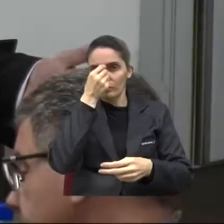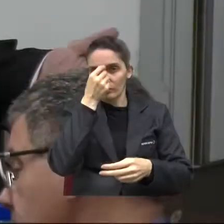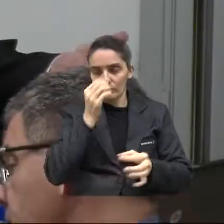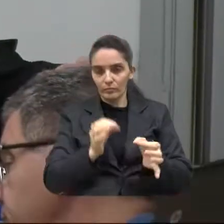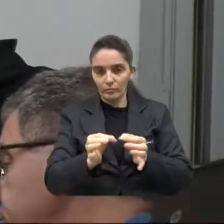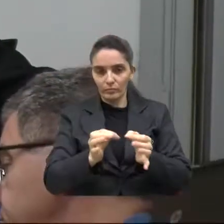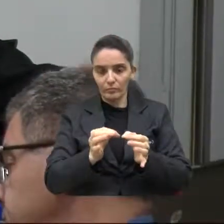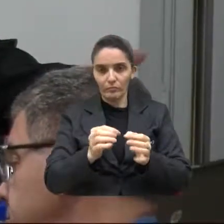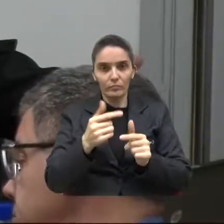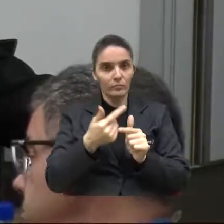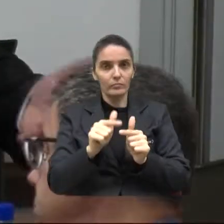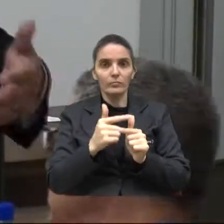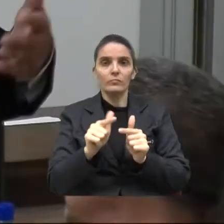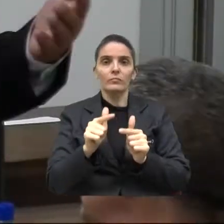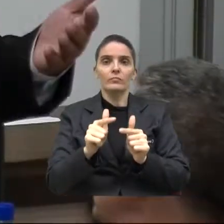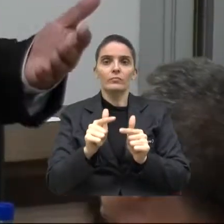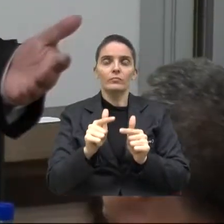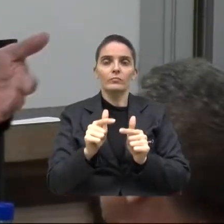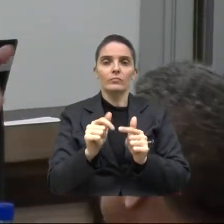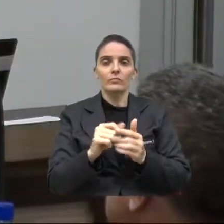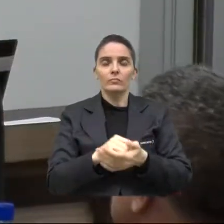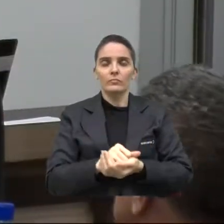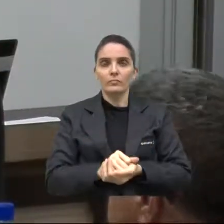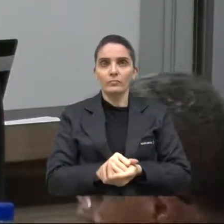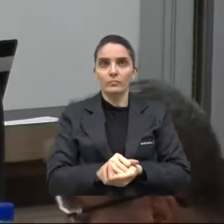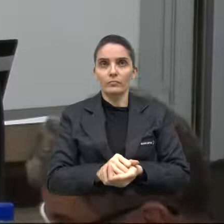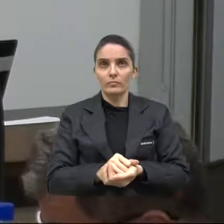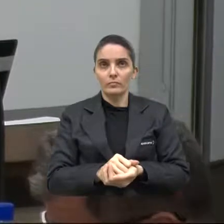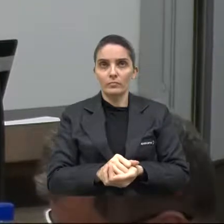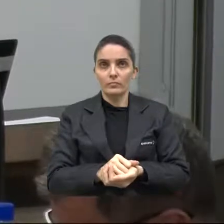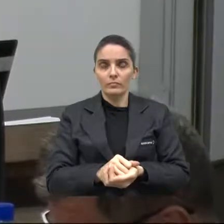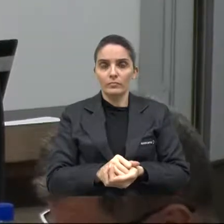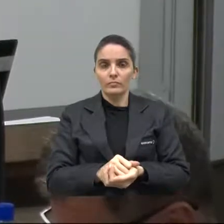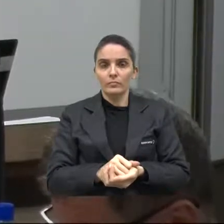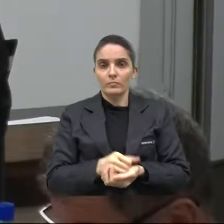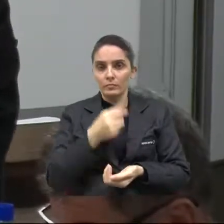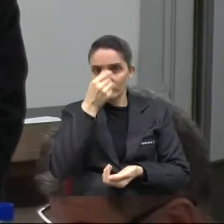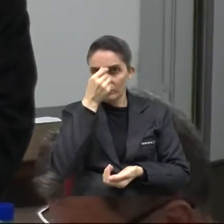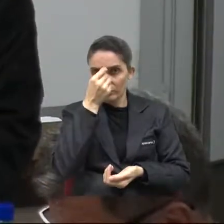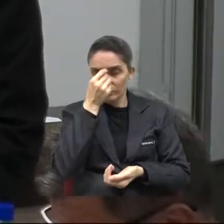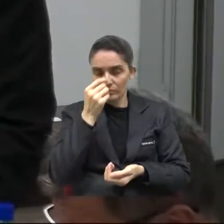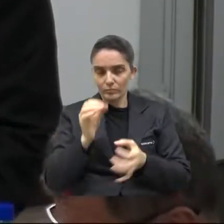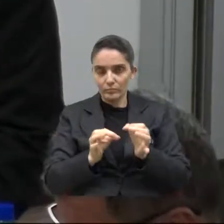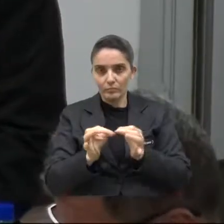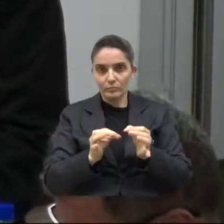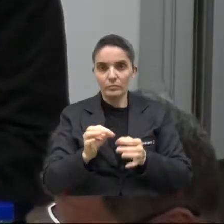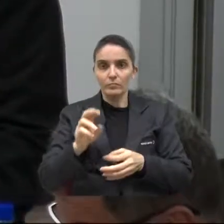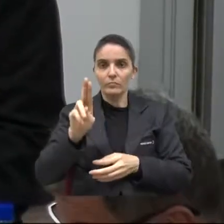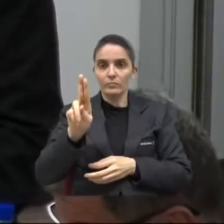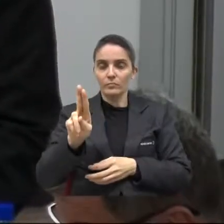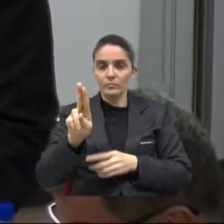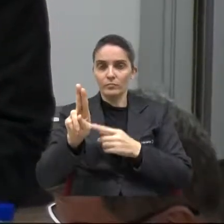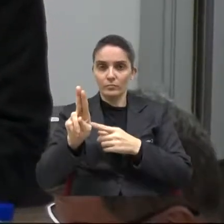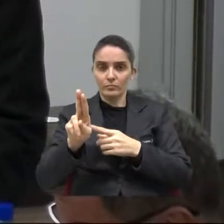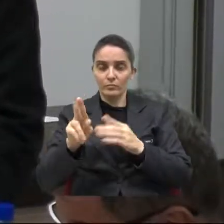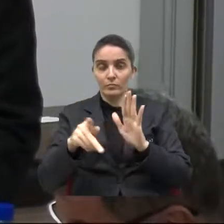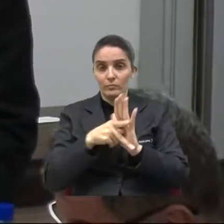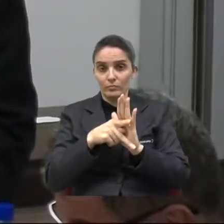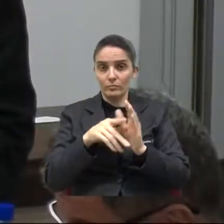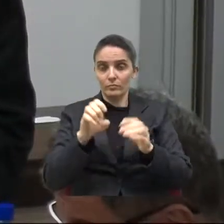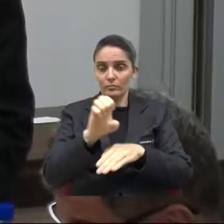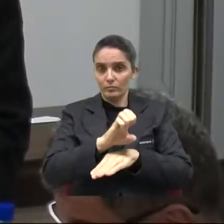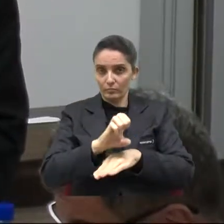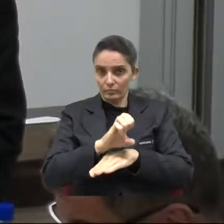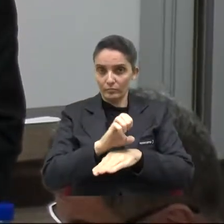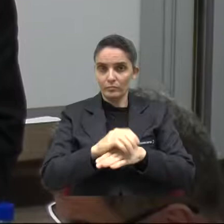haja problema, a dele foi em UFESP, né, Jorge? Foi em UFESP, que é a unidade estadual. Então, eu peço até, senhor